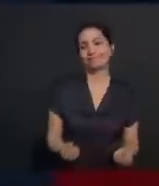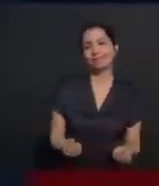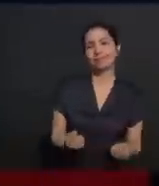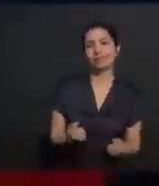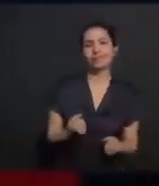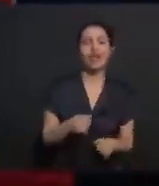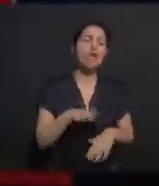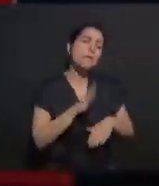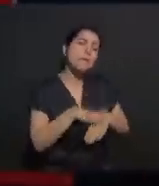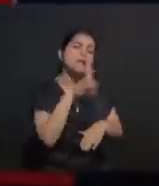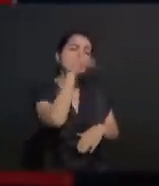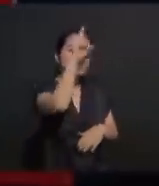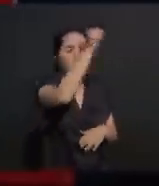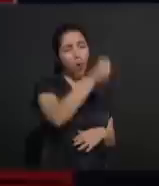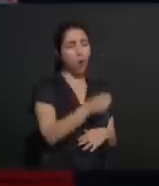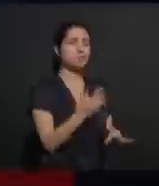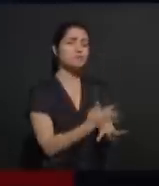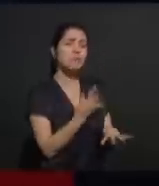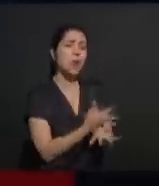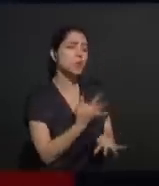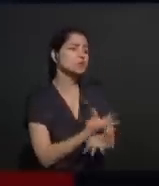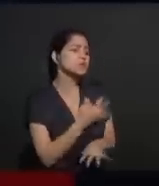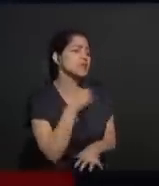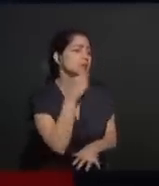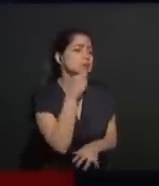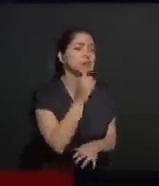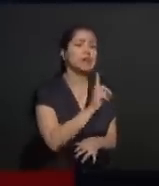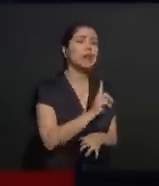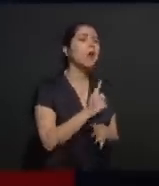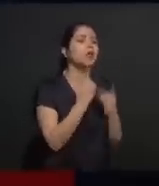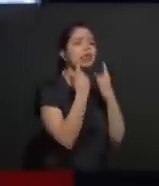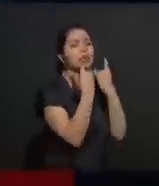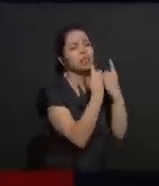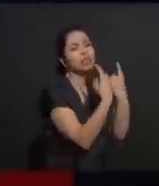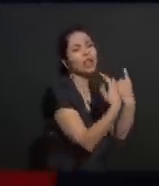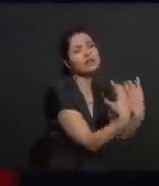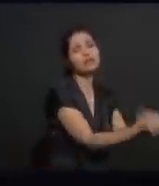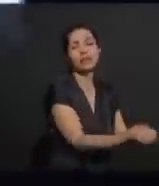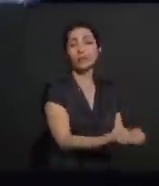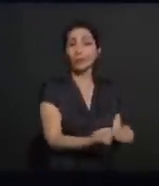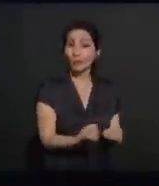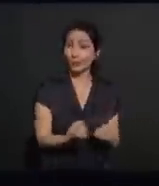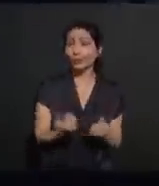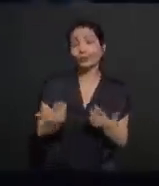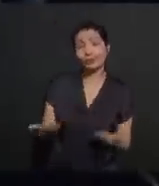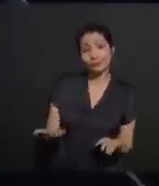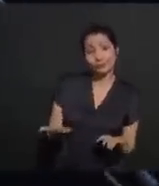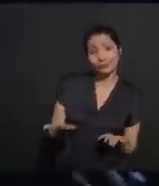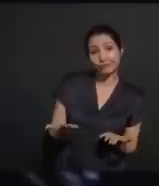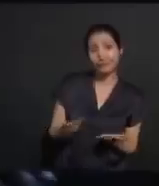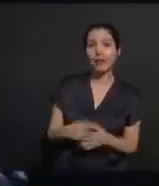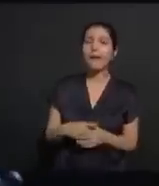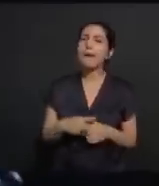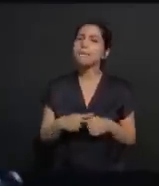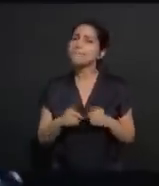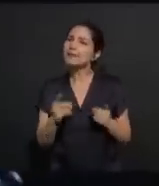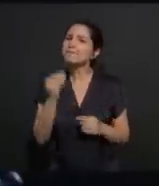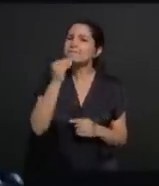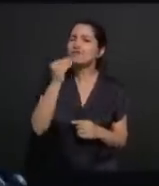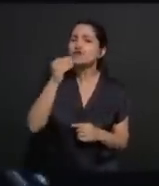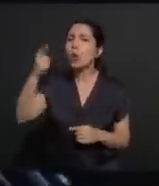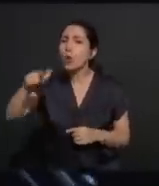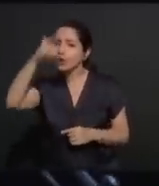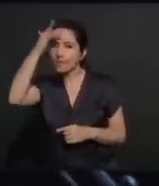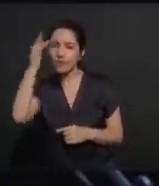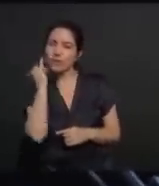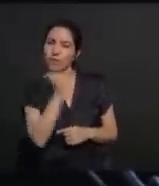mais forte do que eu. E eu acabei caindo. Engraçado que eu nunca ouvi ninguém falando assim: foi mais forte do que eu e eu